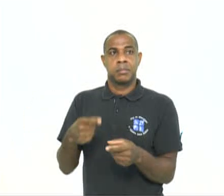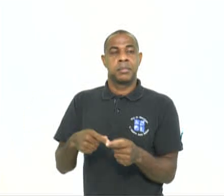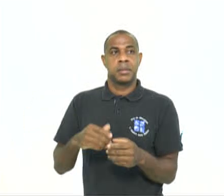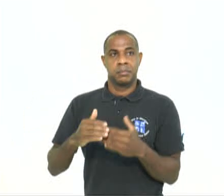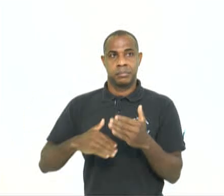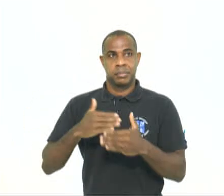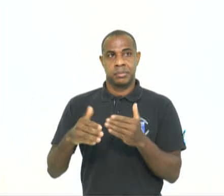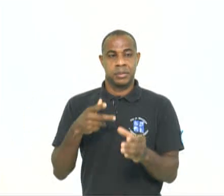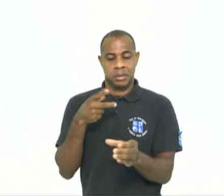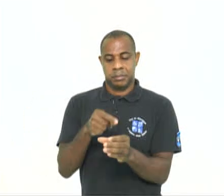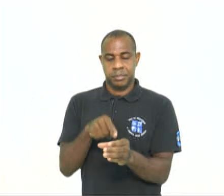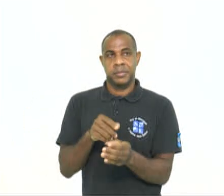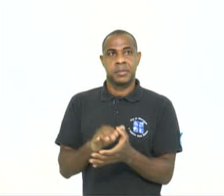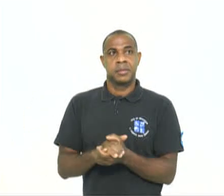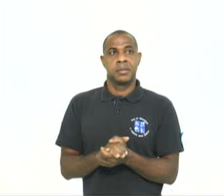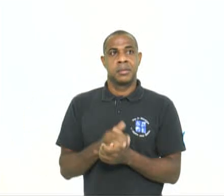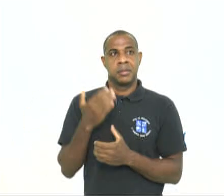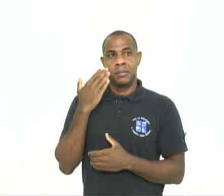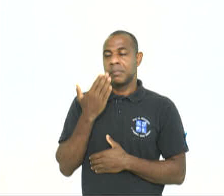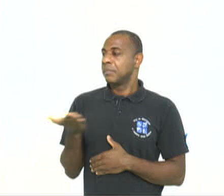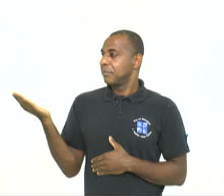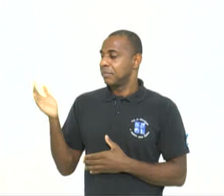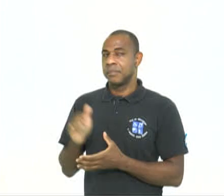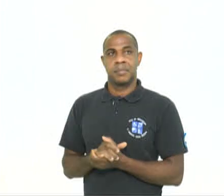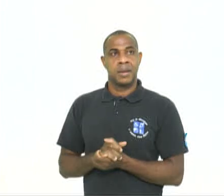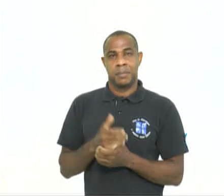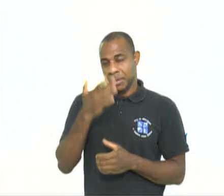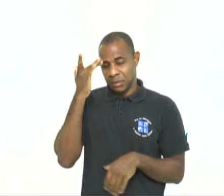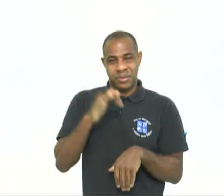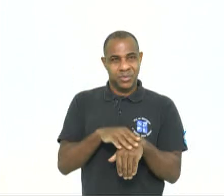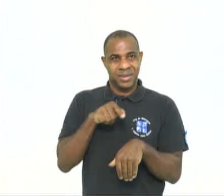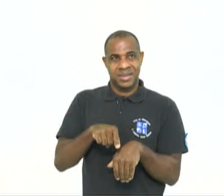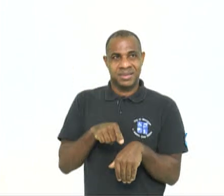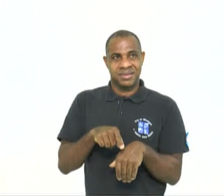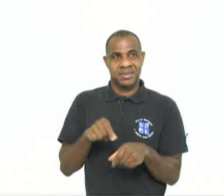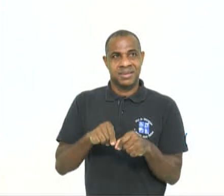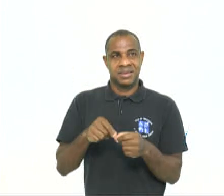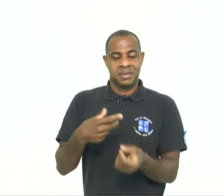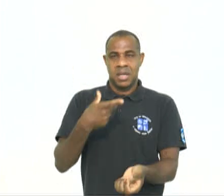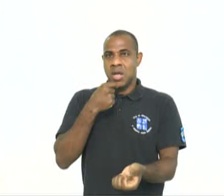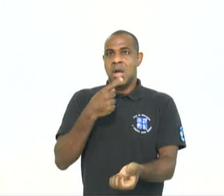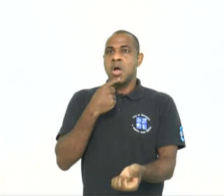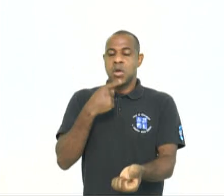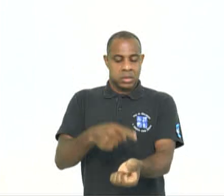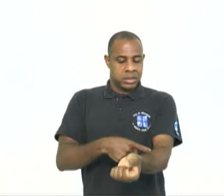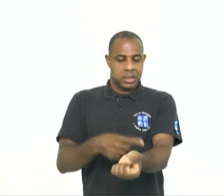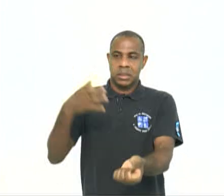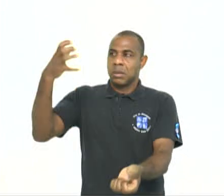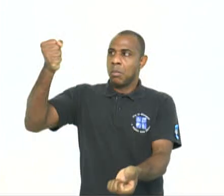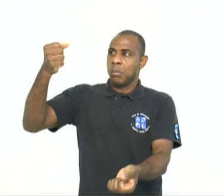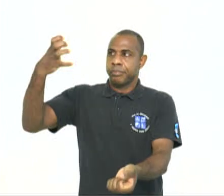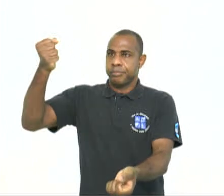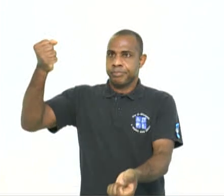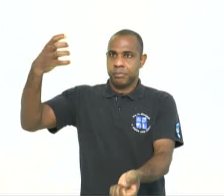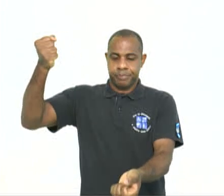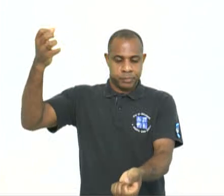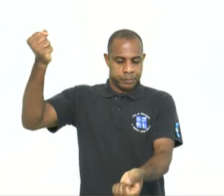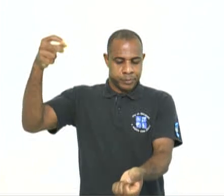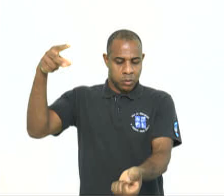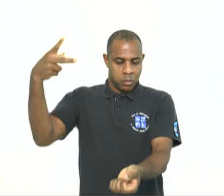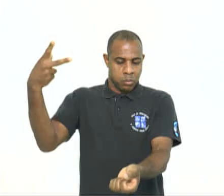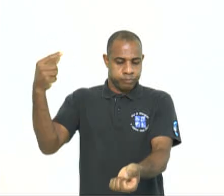o paciente lá, para a pessoa enferma, né, através de transfusão sanguínea, né, através de vasos